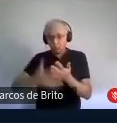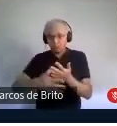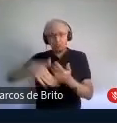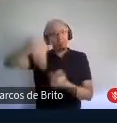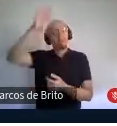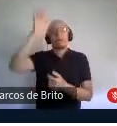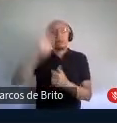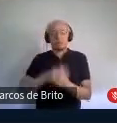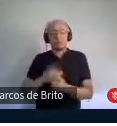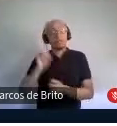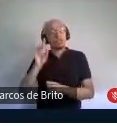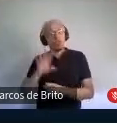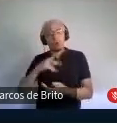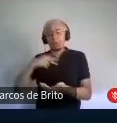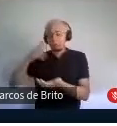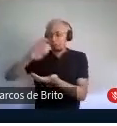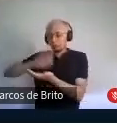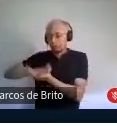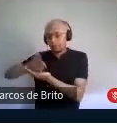com intérprete.